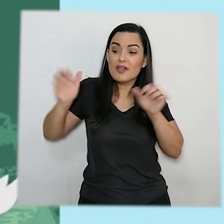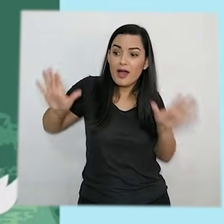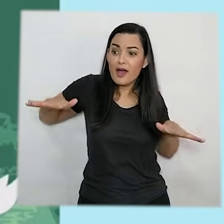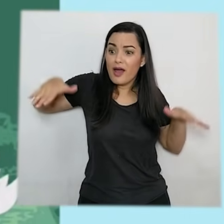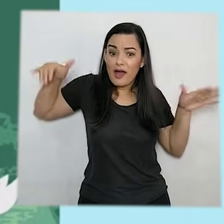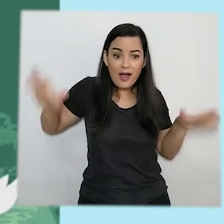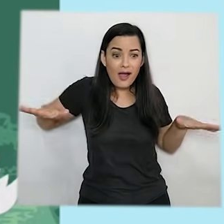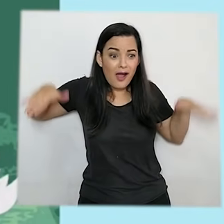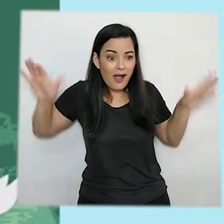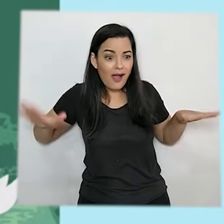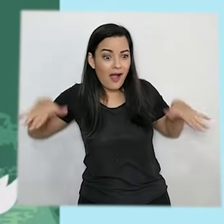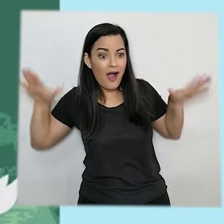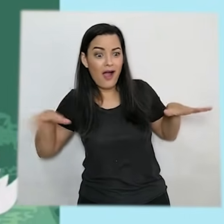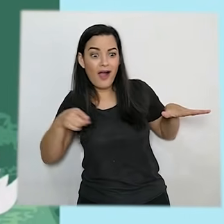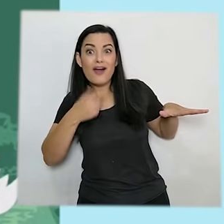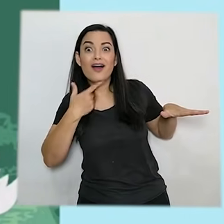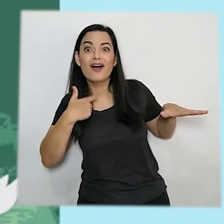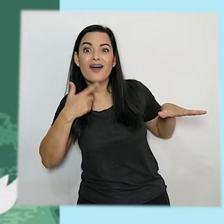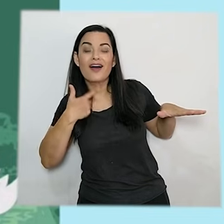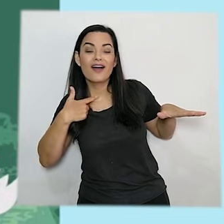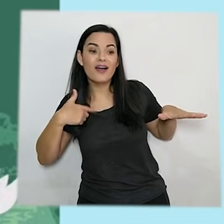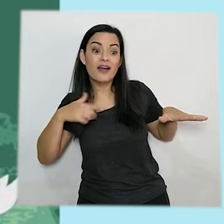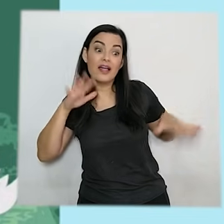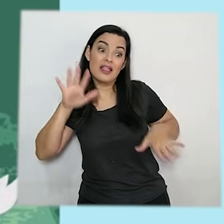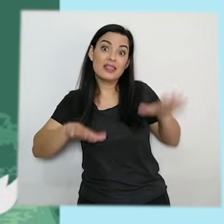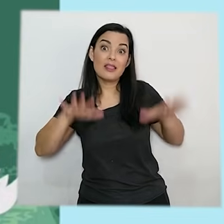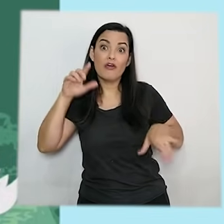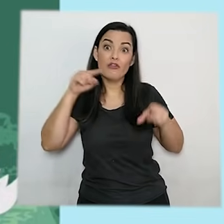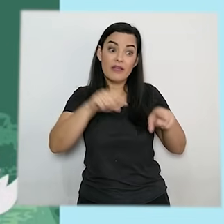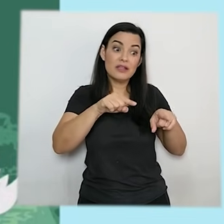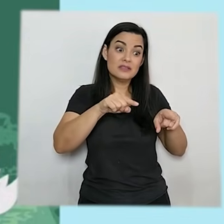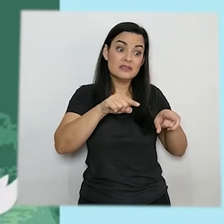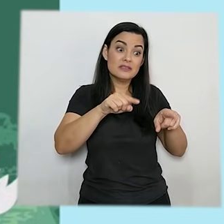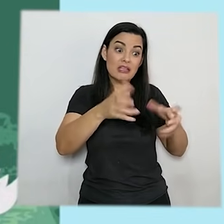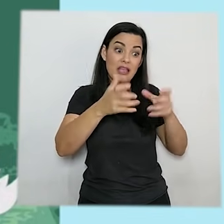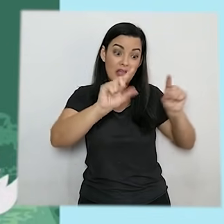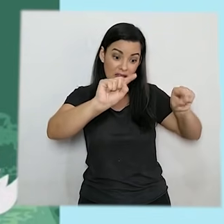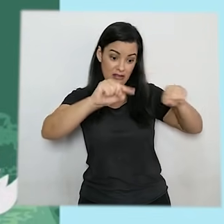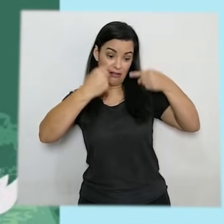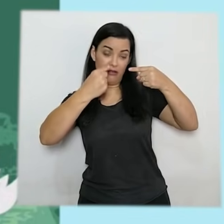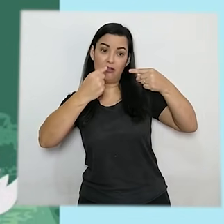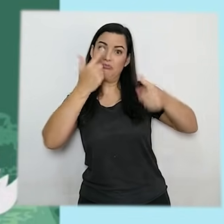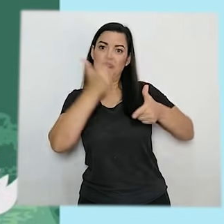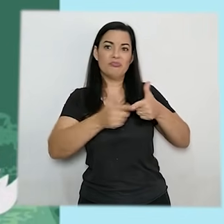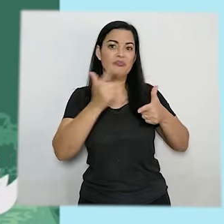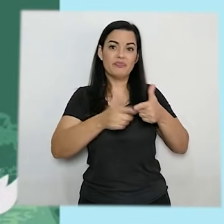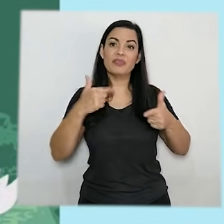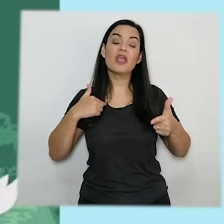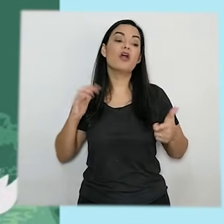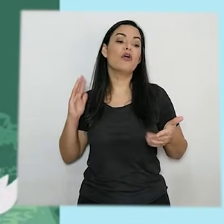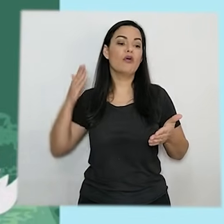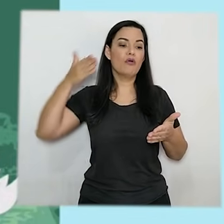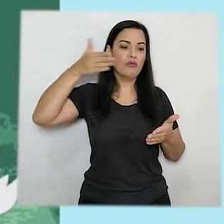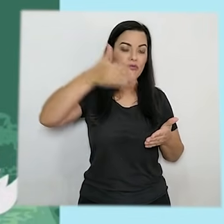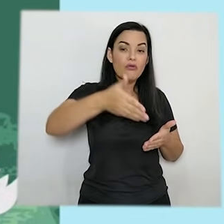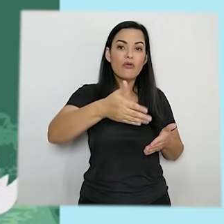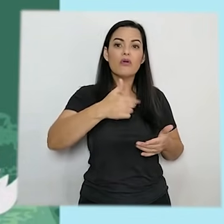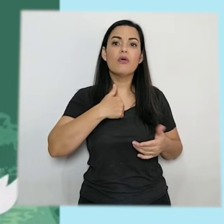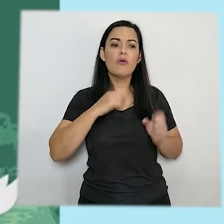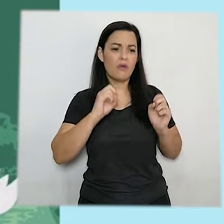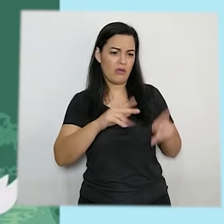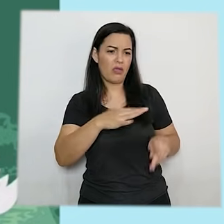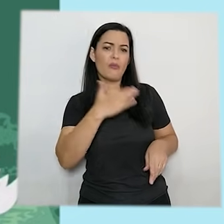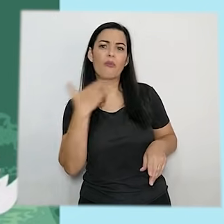criaturas, murmurou. Talvez me humilhem e me matem a picadas, mas não importa. É melhor morrer perto delas do